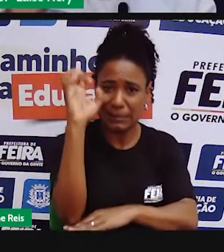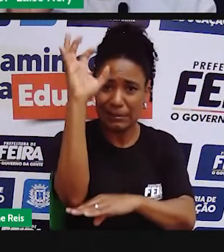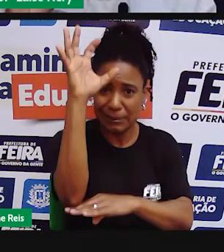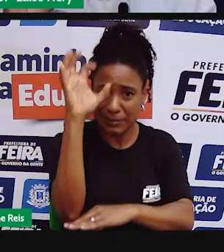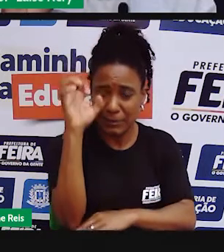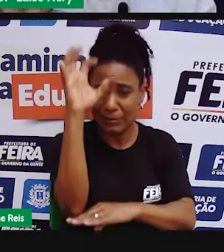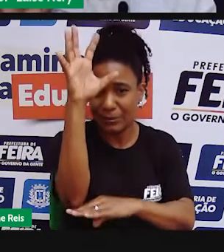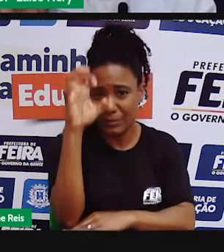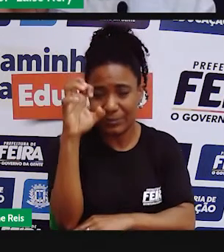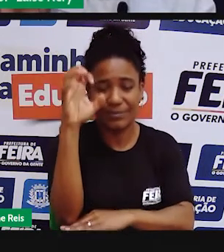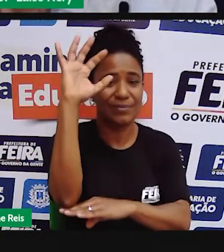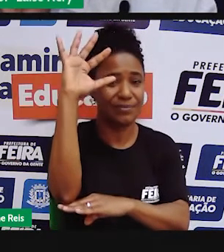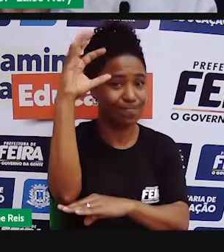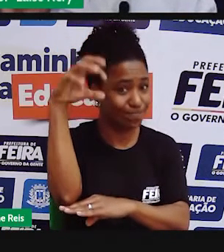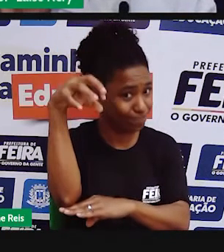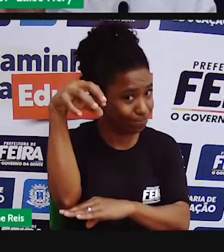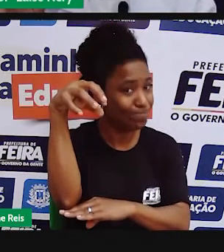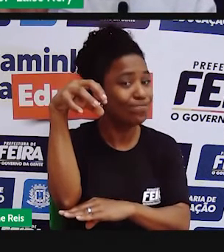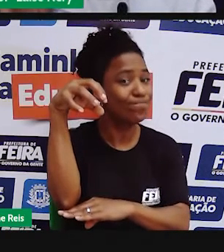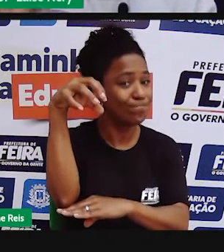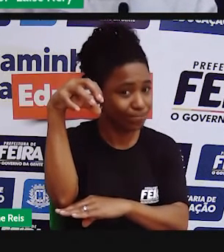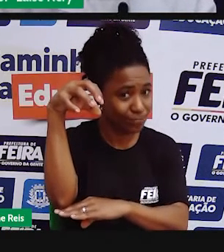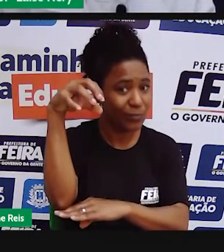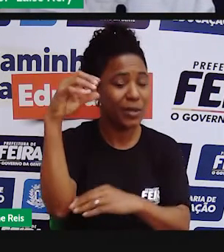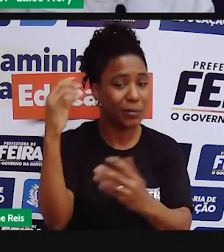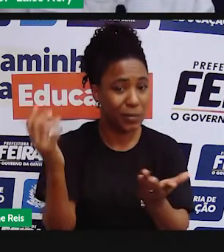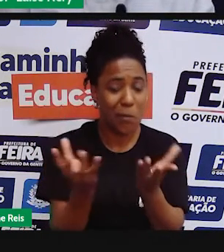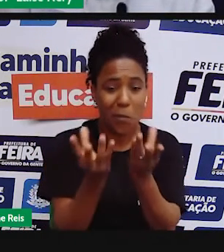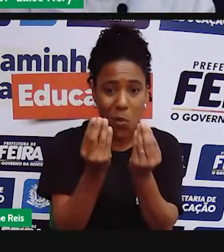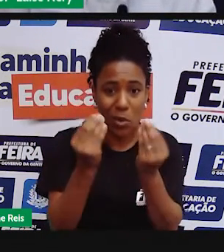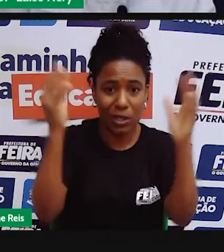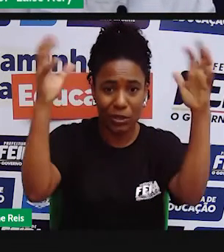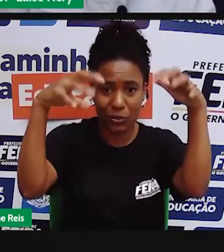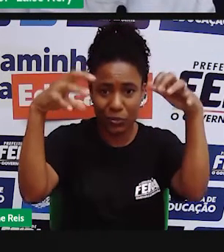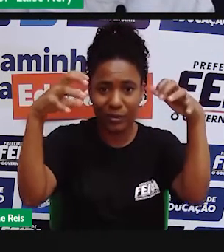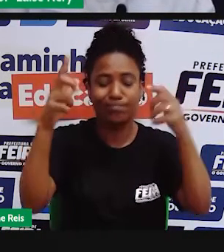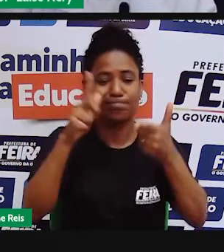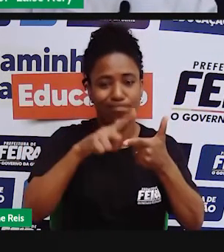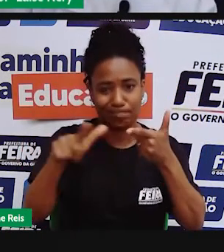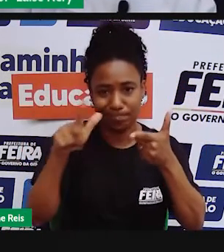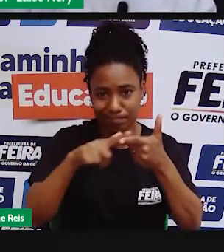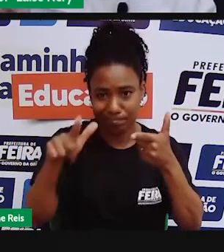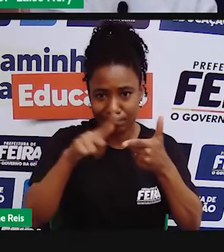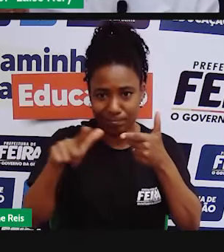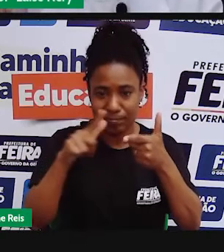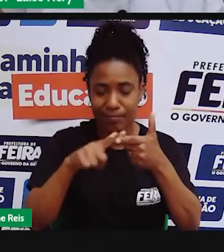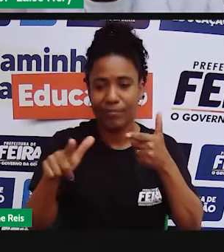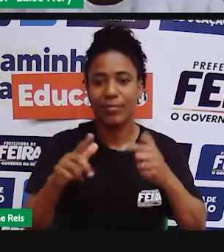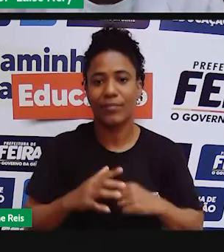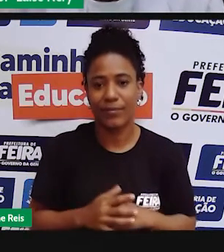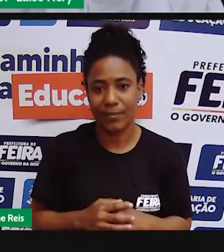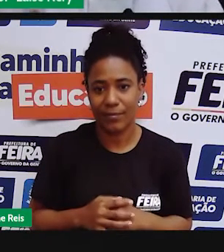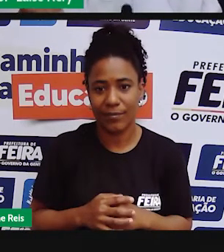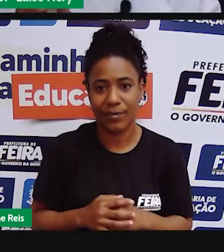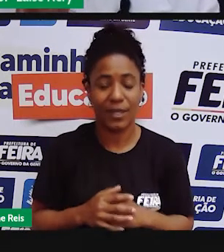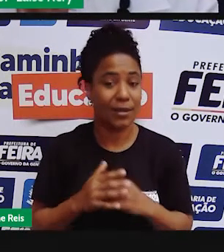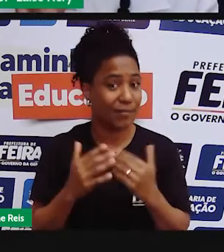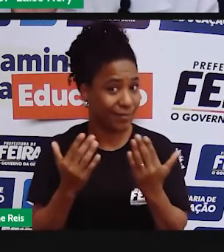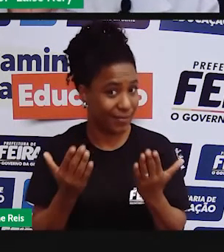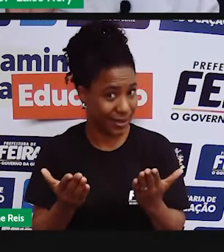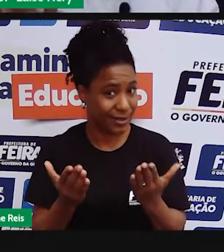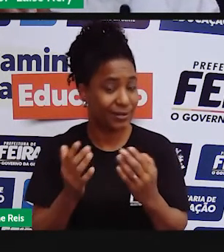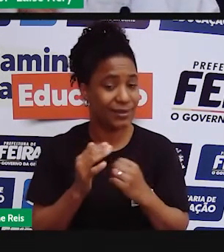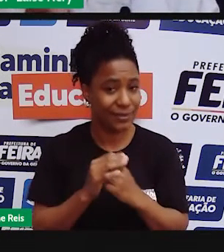vai ficar difícil para as plantas, né? Porque tudo em excesso também faz mal. Mas nesse caso,